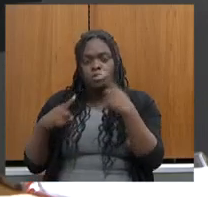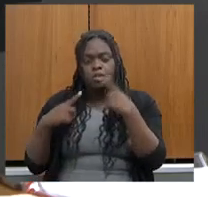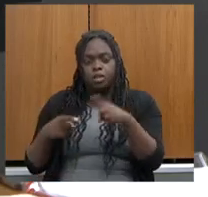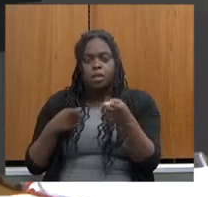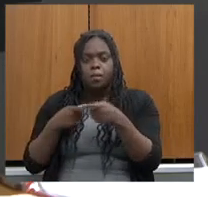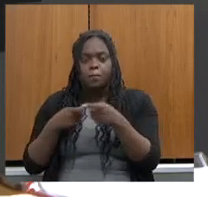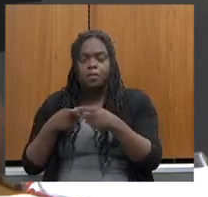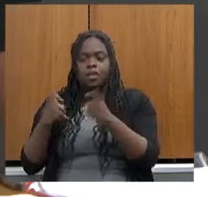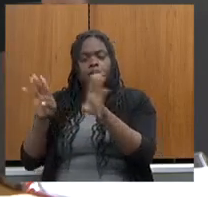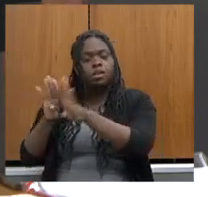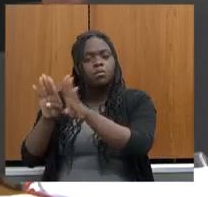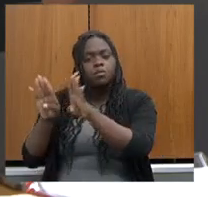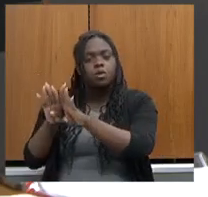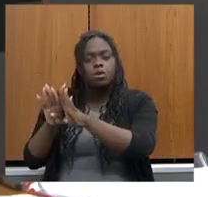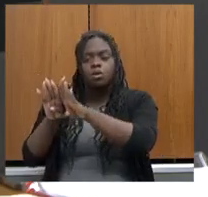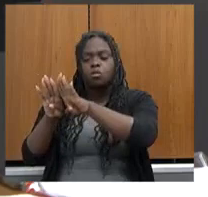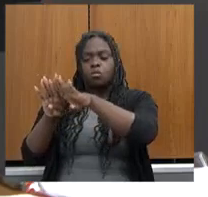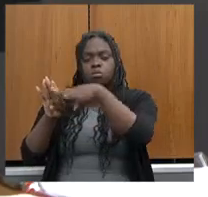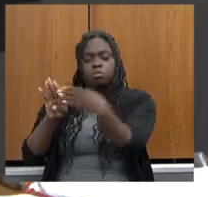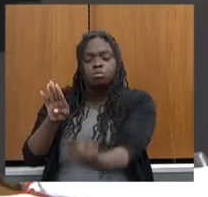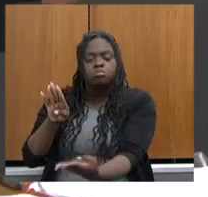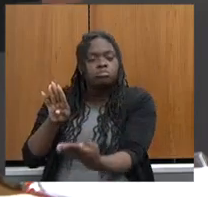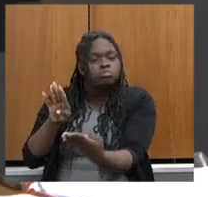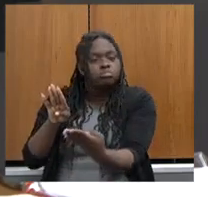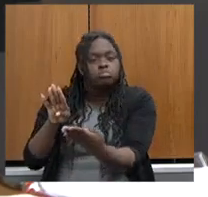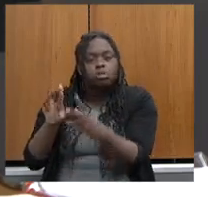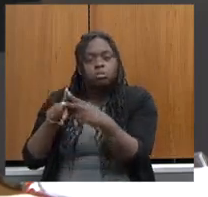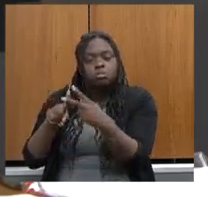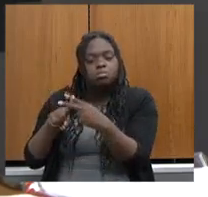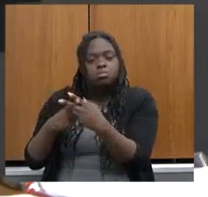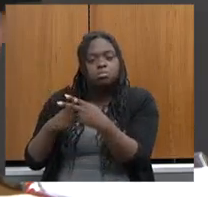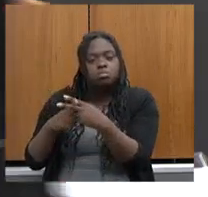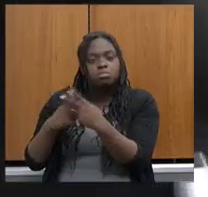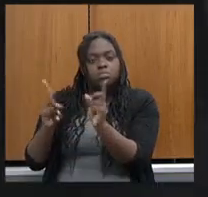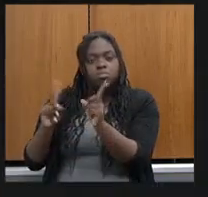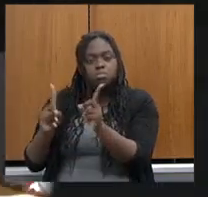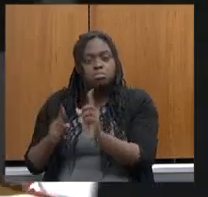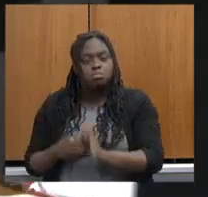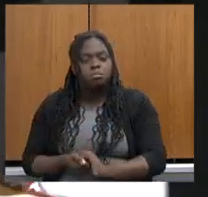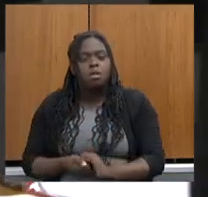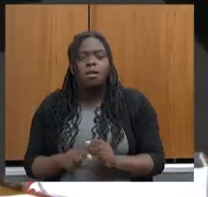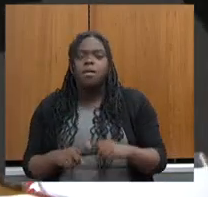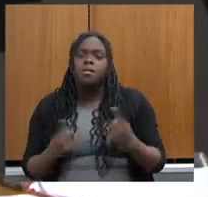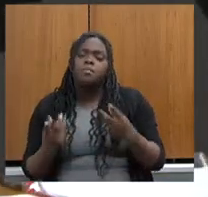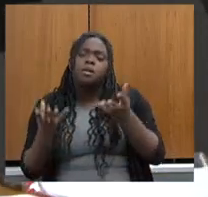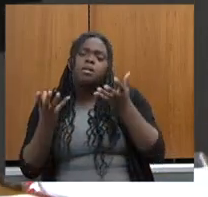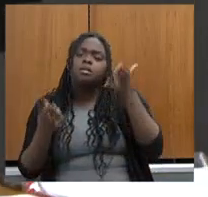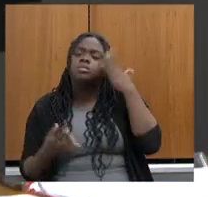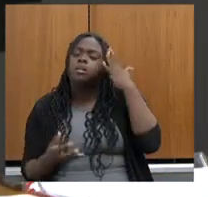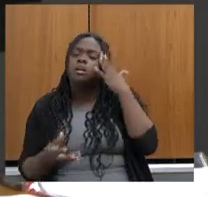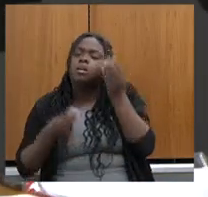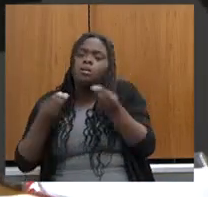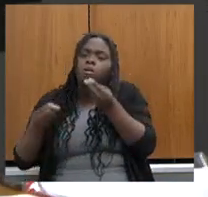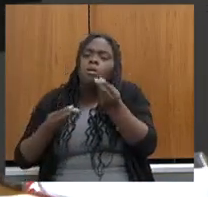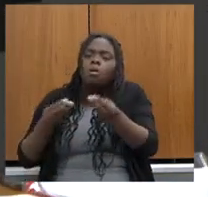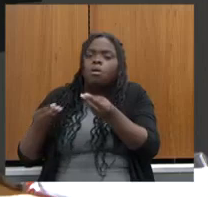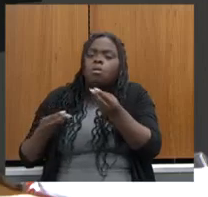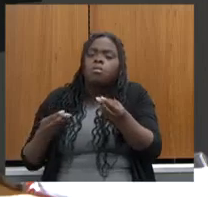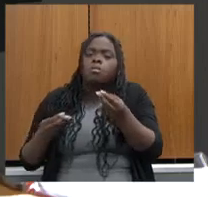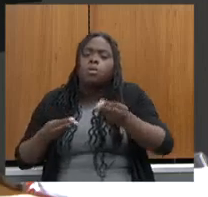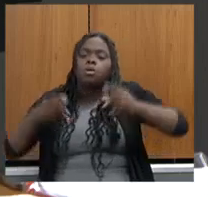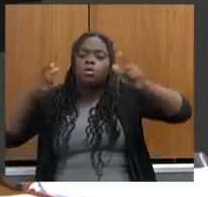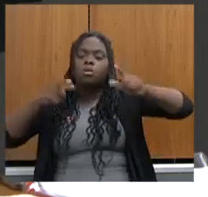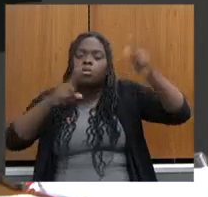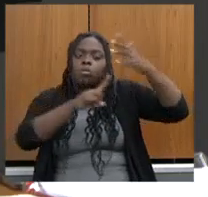não tinha tinha caído e não tinha arrumado mas eu quis saber como é que tava lá o pouso do